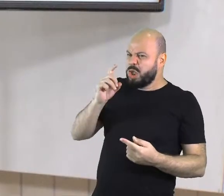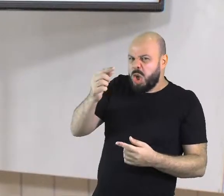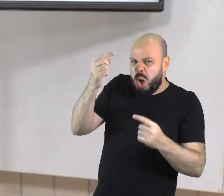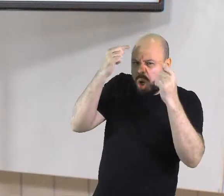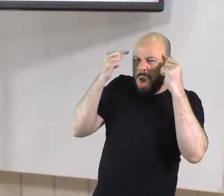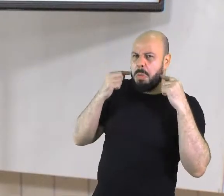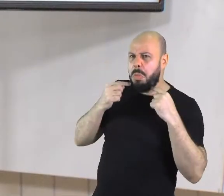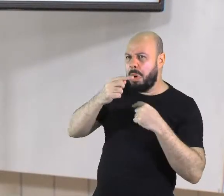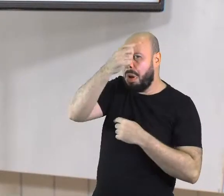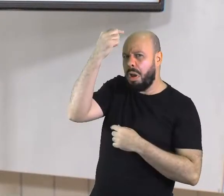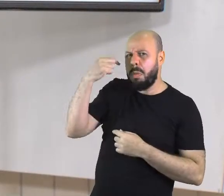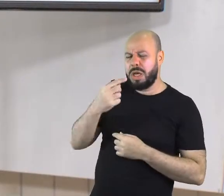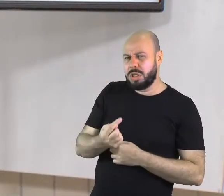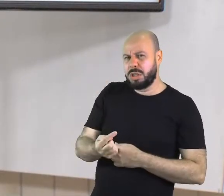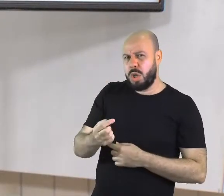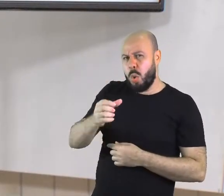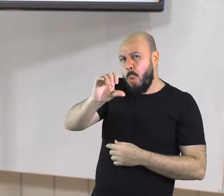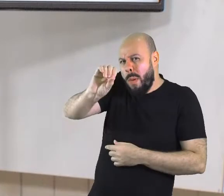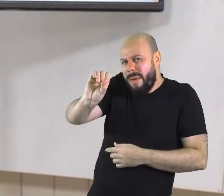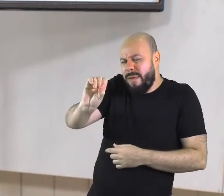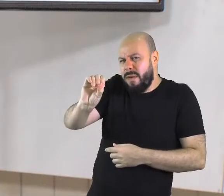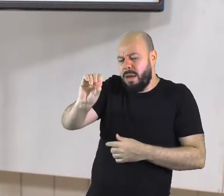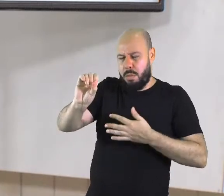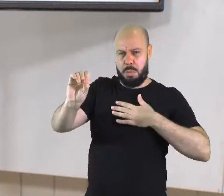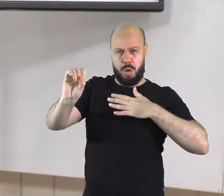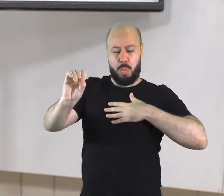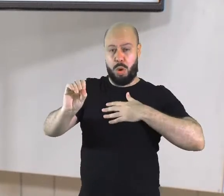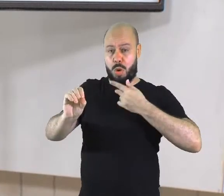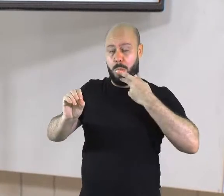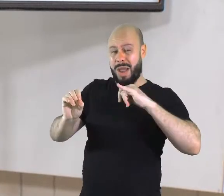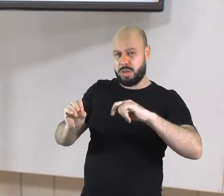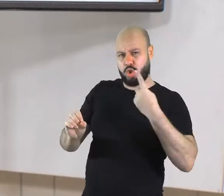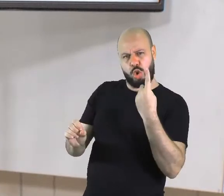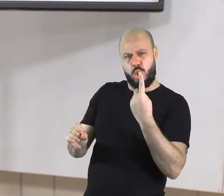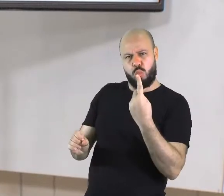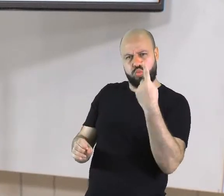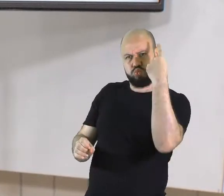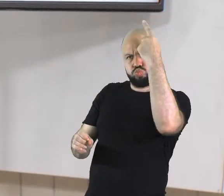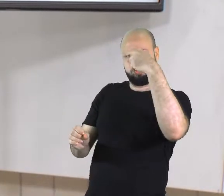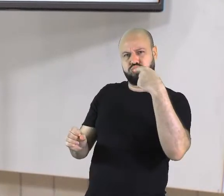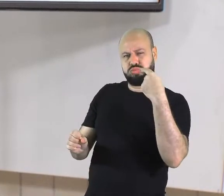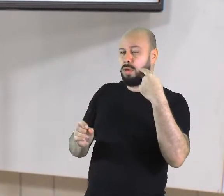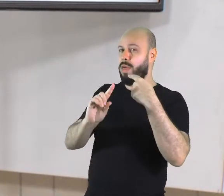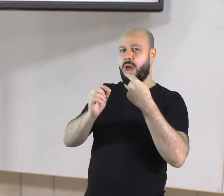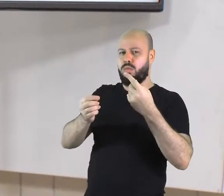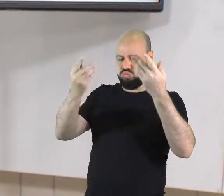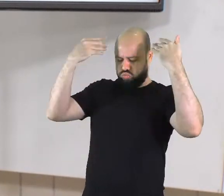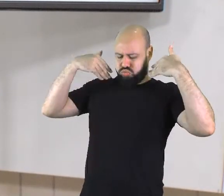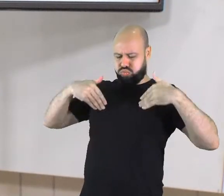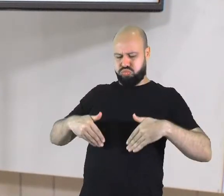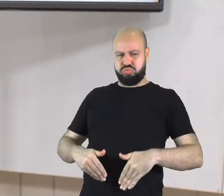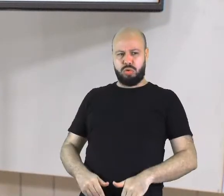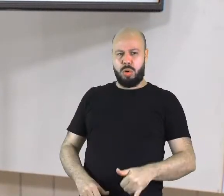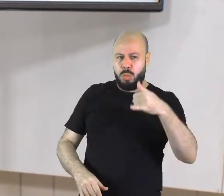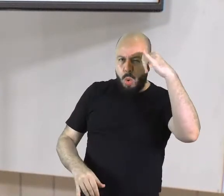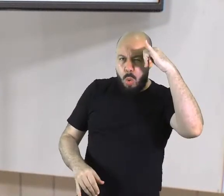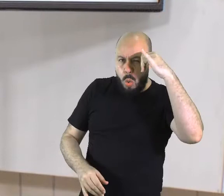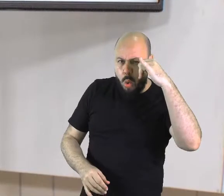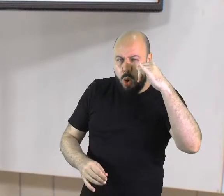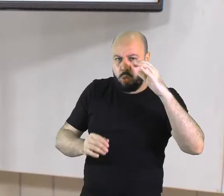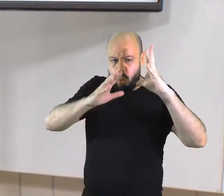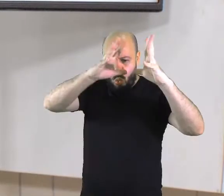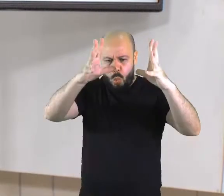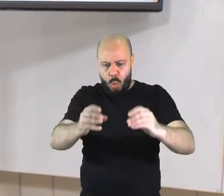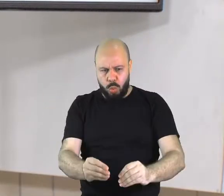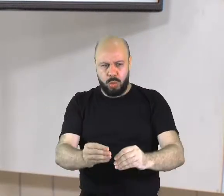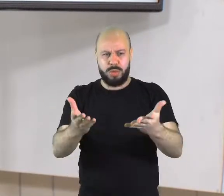humor na tirinha. Meu pai só tem um boi, mas ele está inteirinho. não é só a cabeça, ele está inteirinho. Então